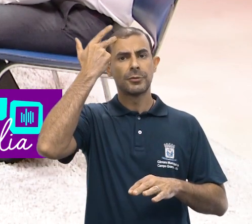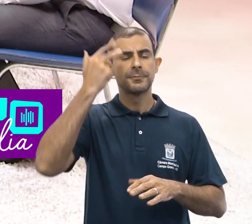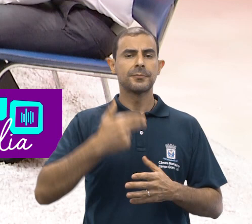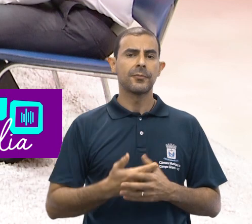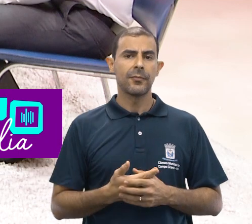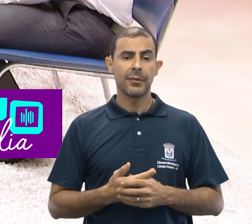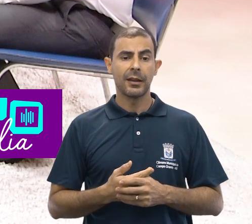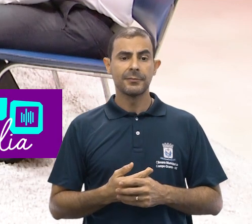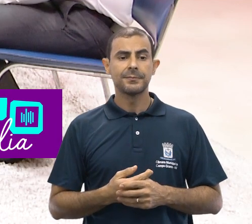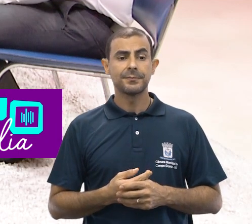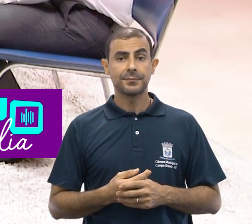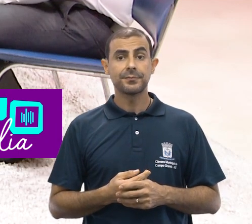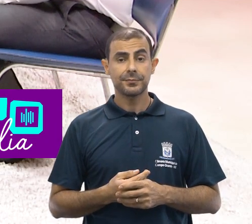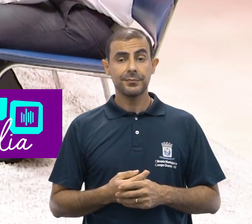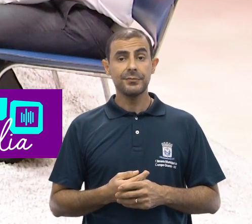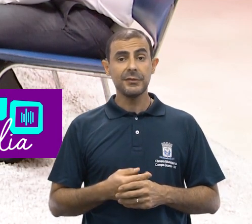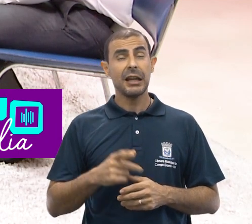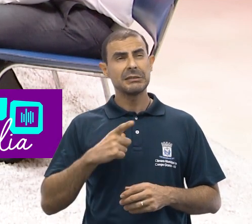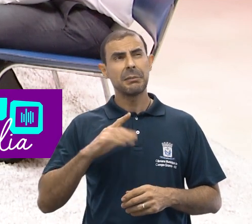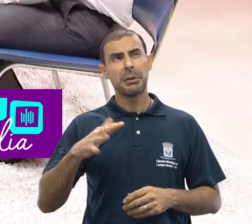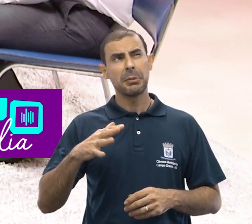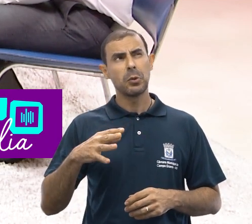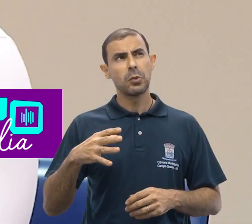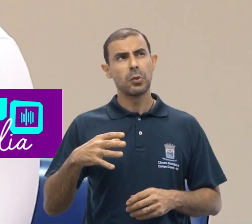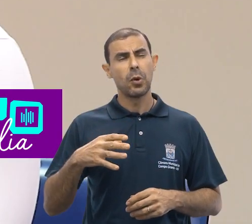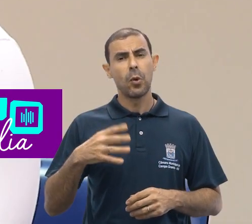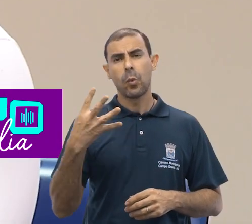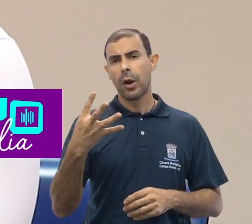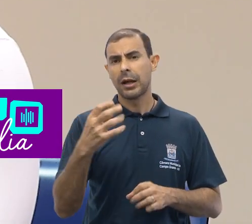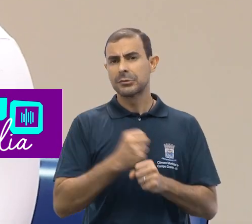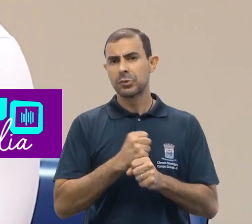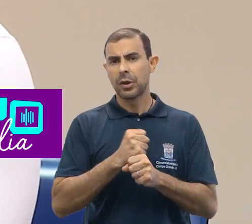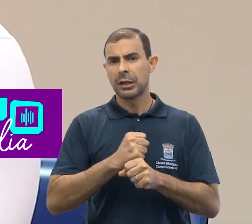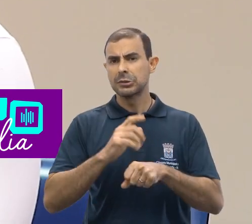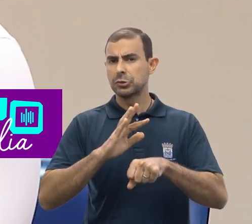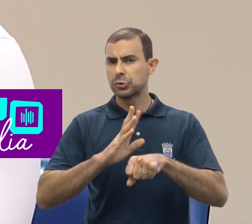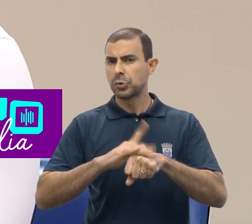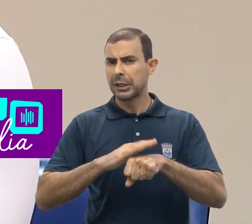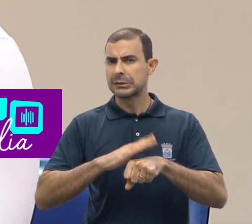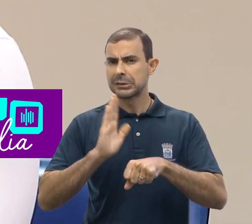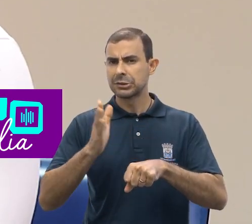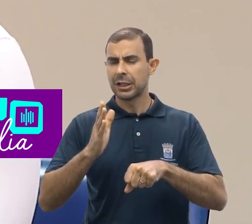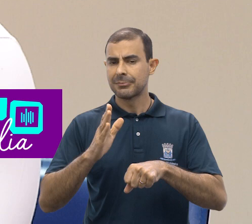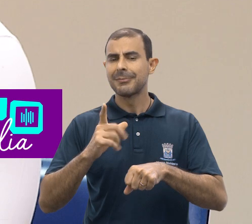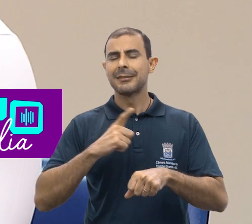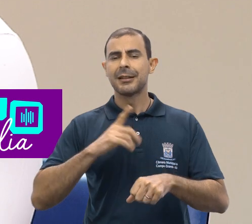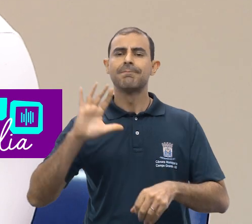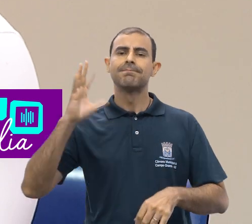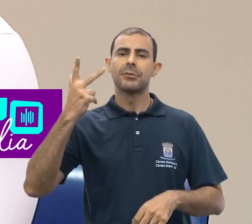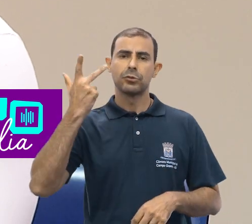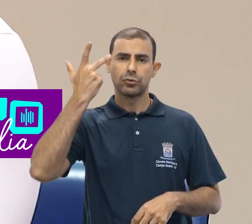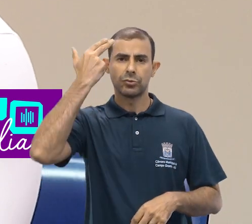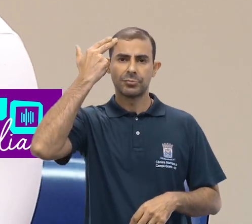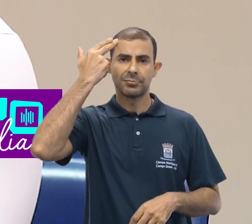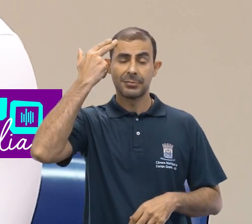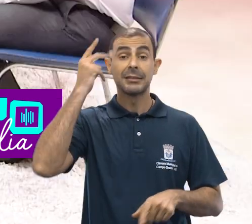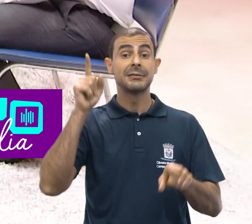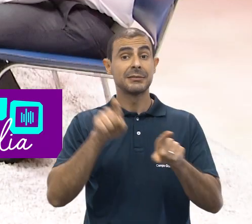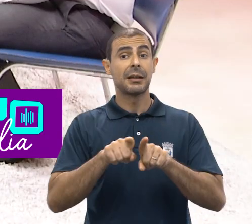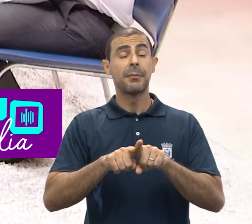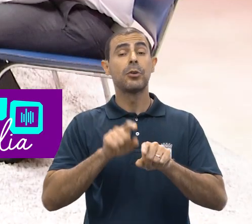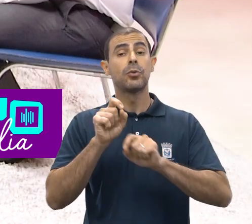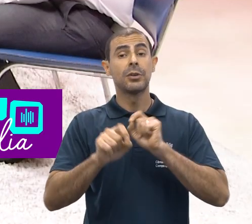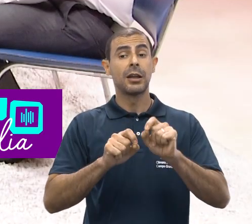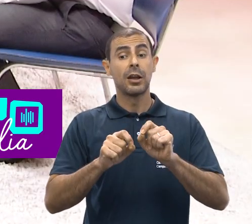Né? Então, é nesse momento, geralmente em torno de 4, 5 anos de doença, que a cirurgia está indicada. É importante saber